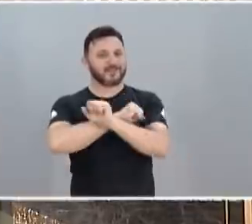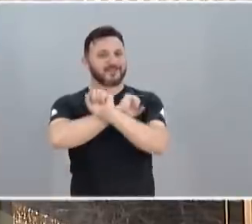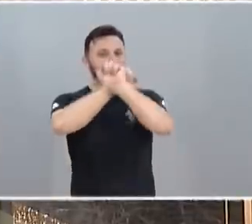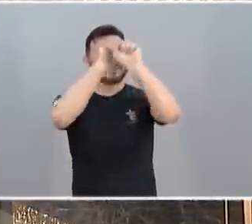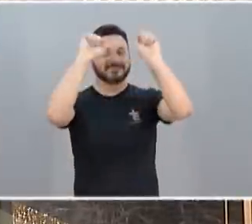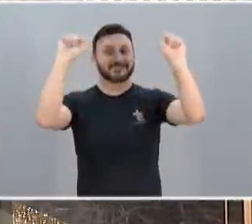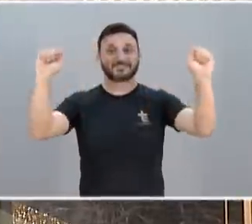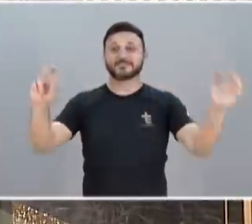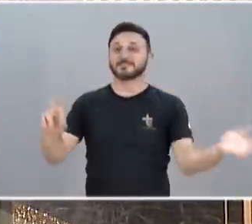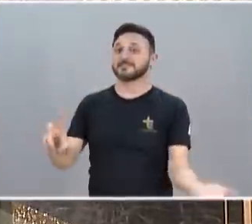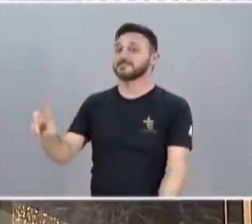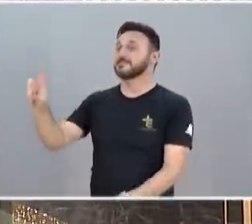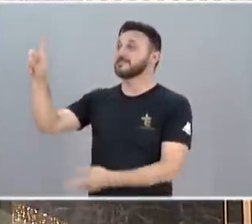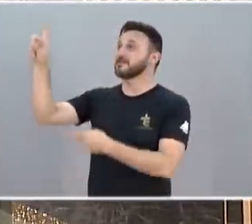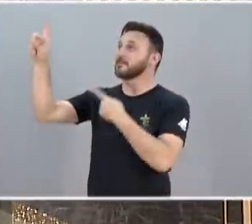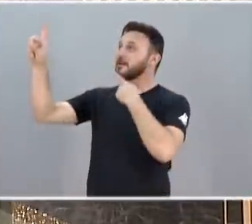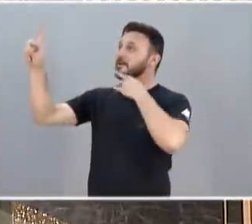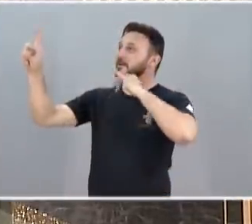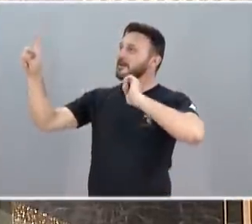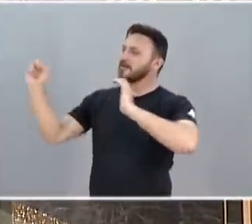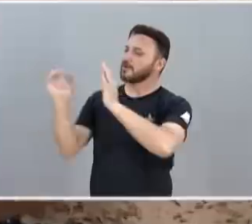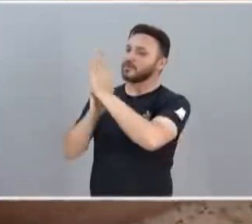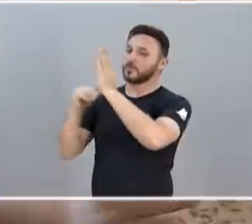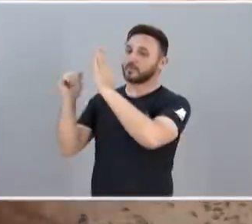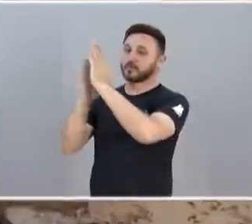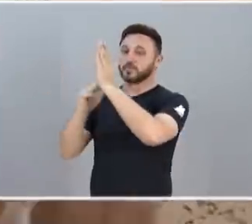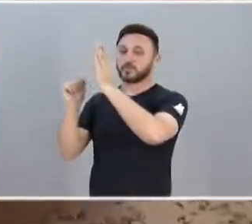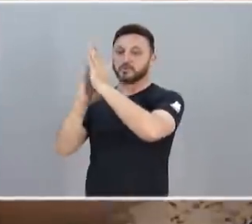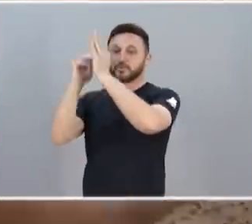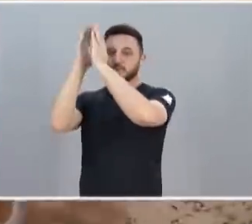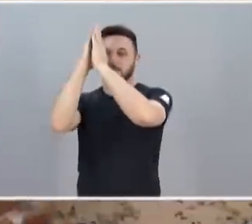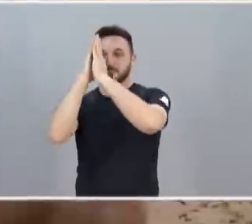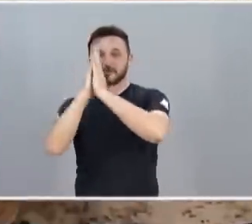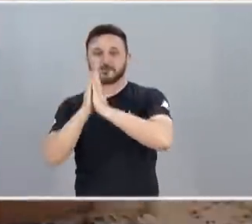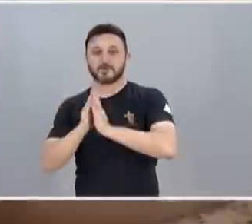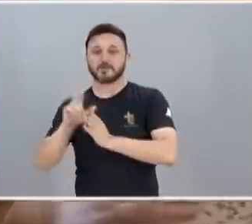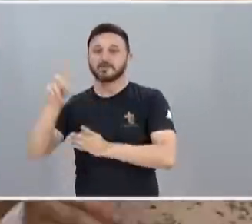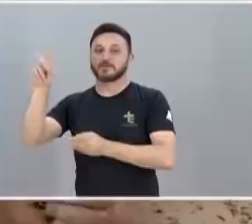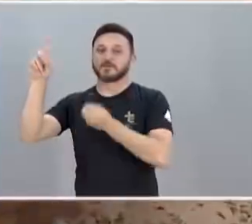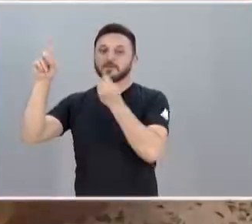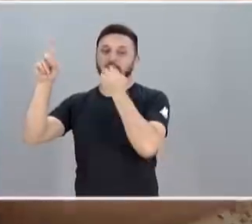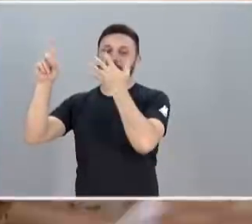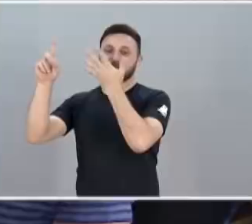libertados. Deus e Pai, nós nos louvamos, adoramos,